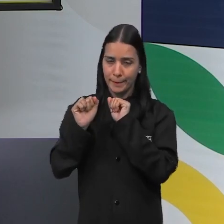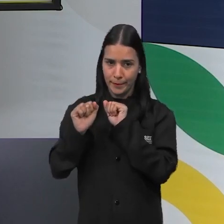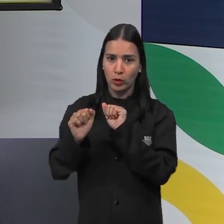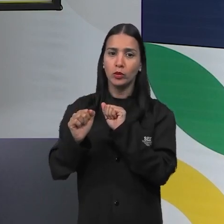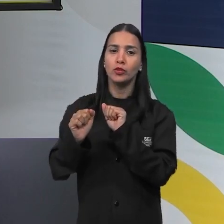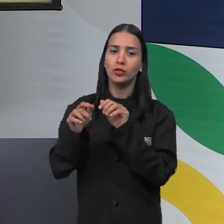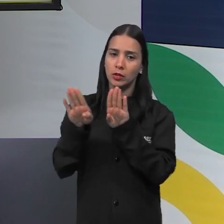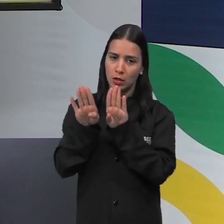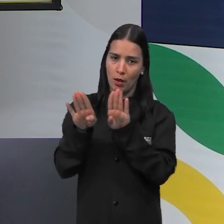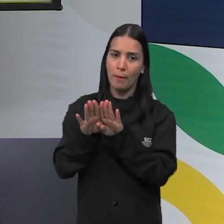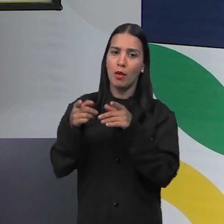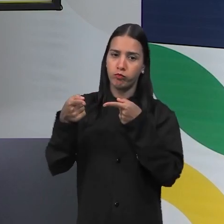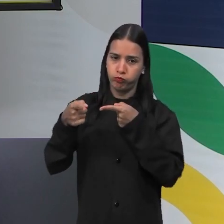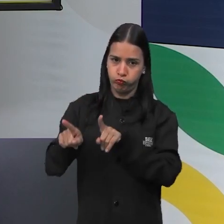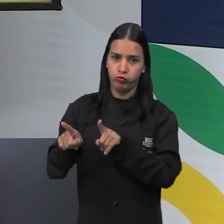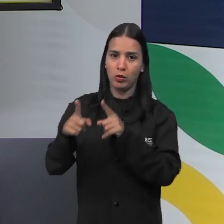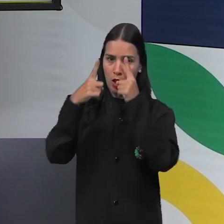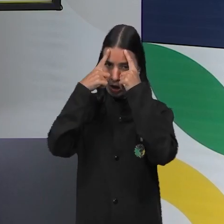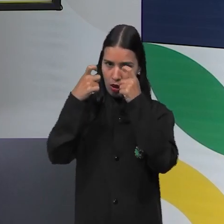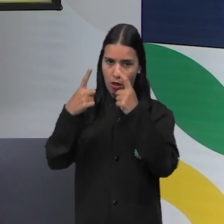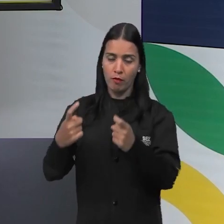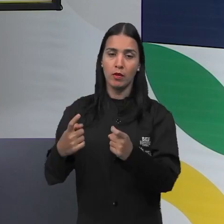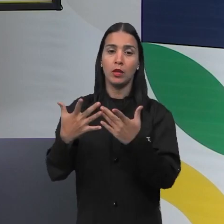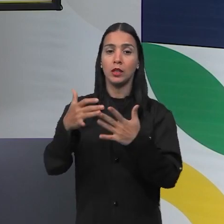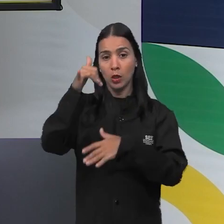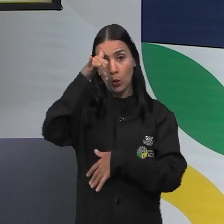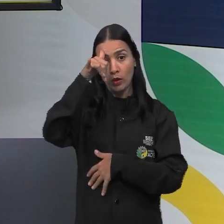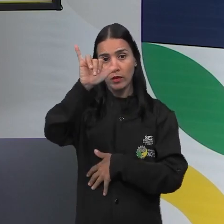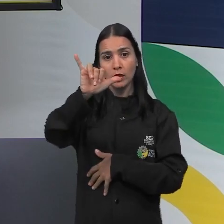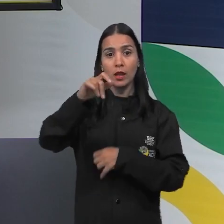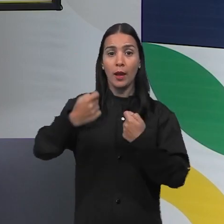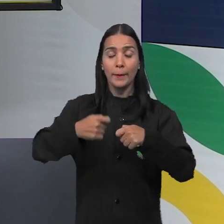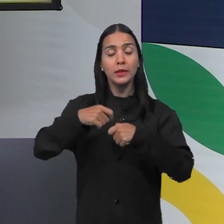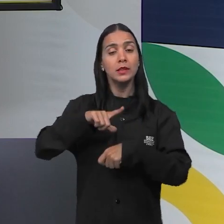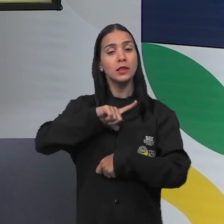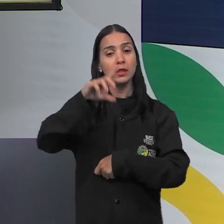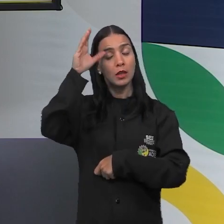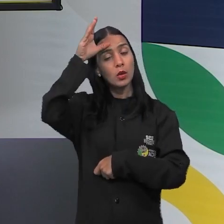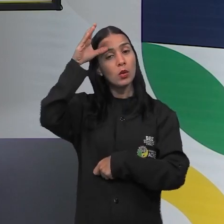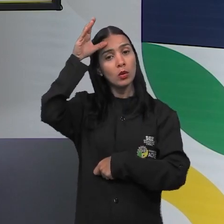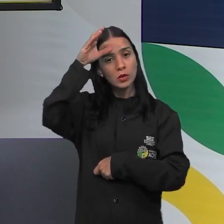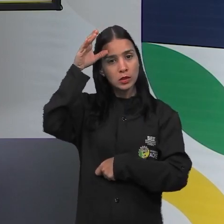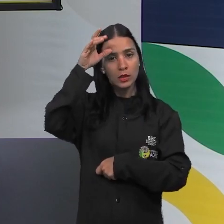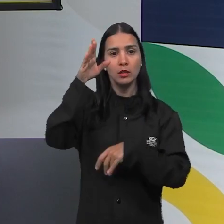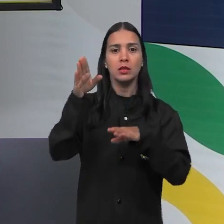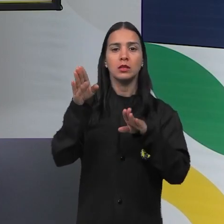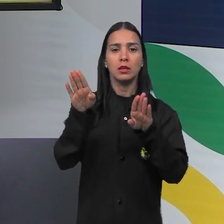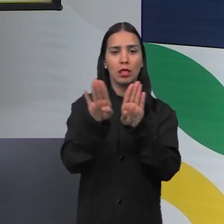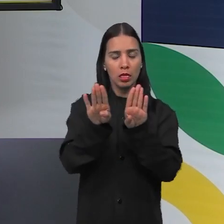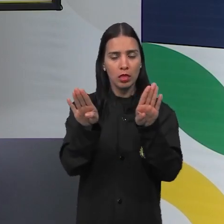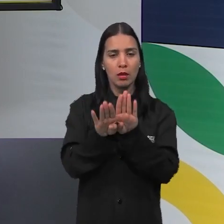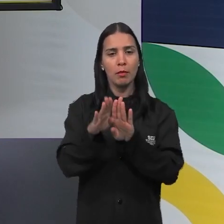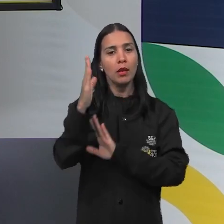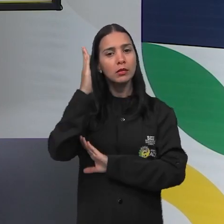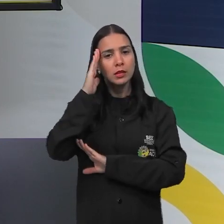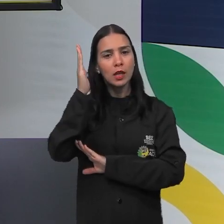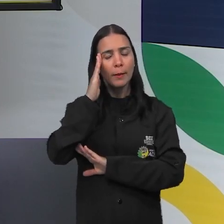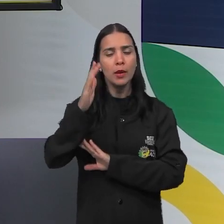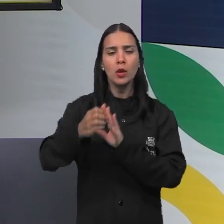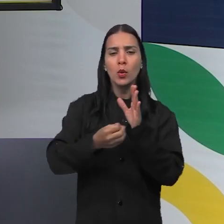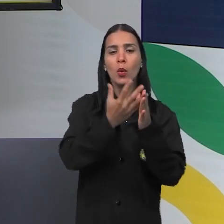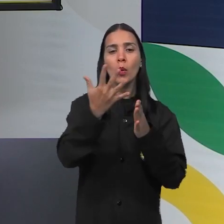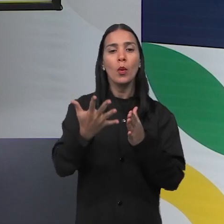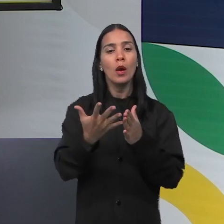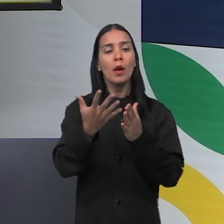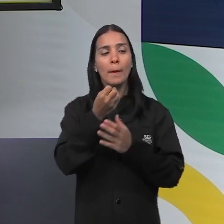possivelmente agressivo. E ter essa consciência e se apropriar de quais seriam as melhores condutas e ações, e mesmo que